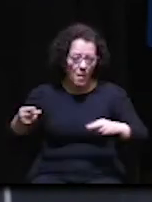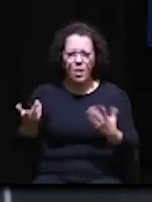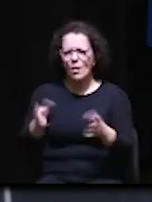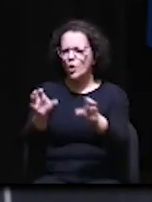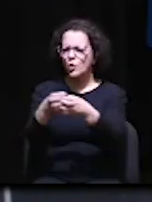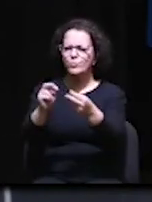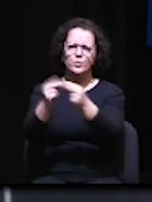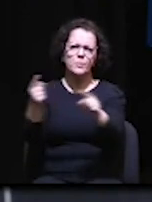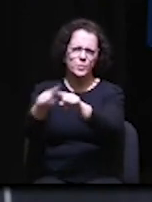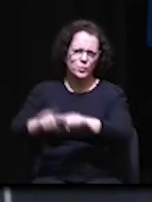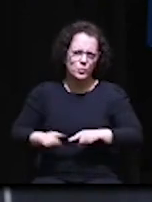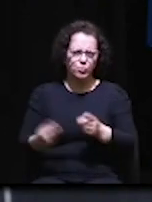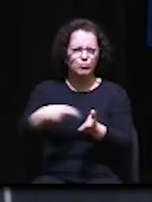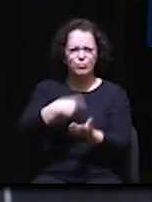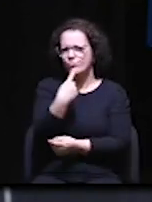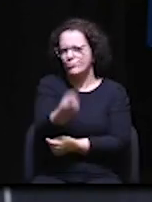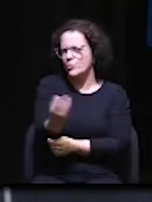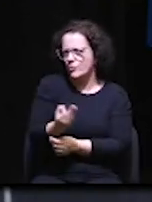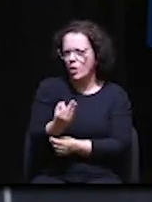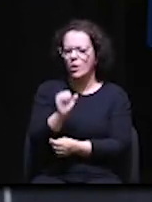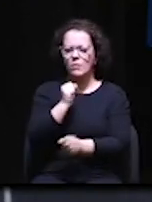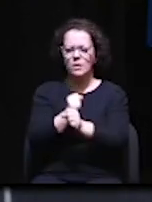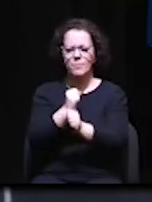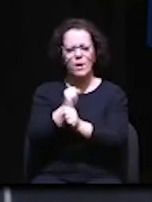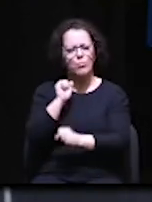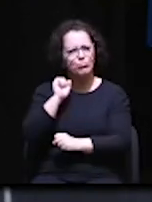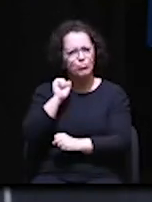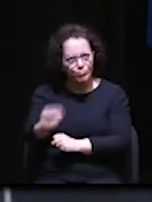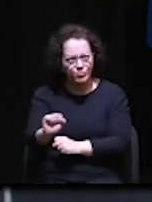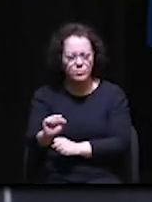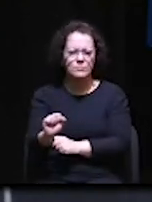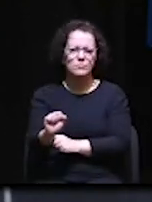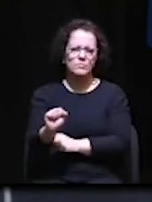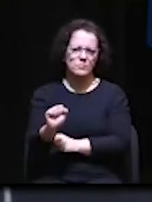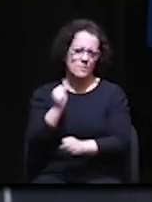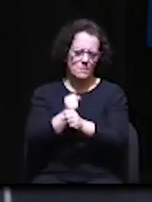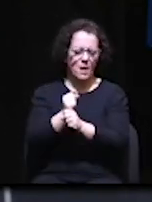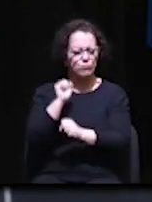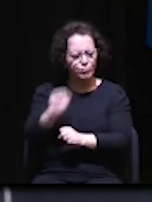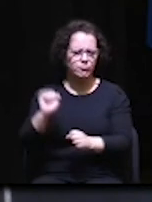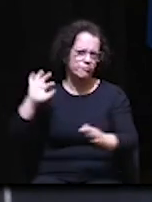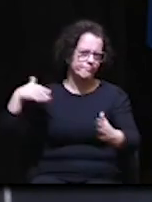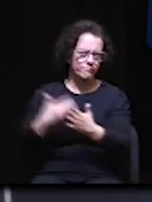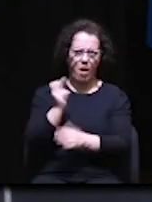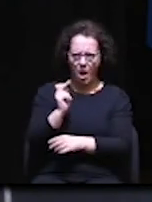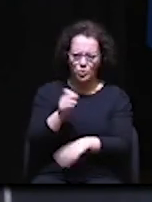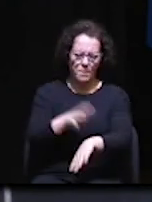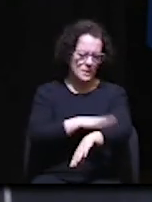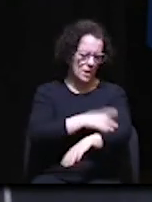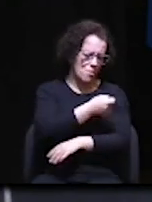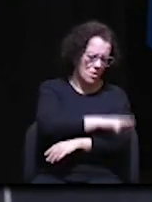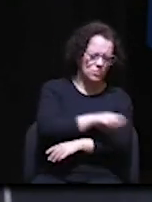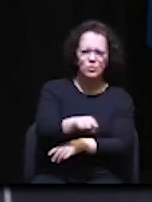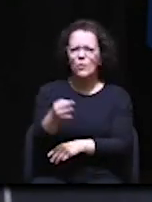vários grupos municipais fizeram referências ao trabalho que tem sido feito ao longo dos anos, não só no anterior mandato,